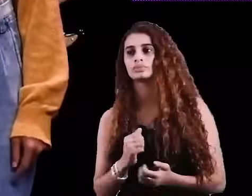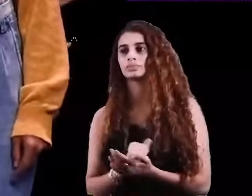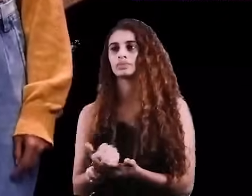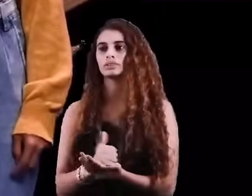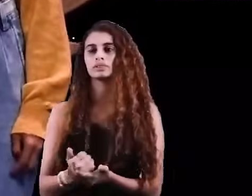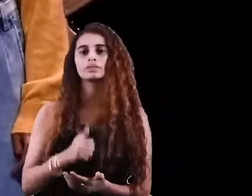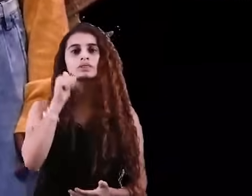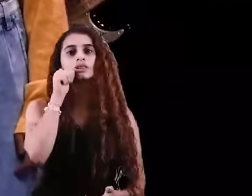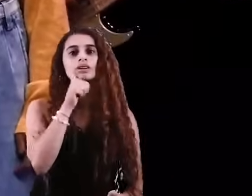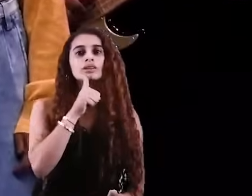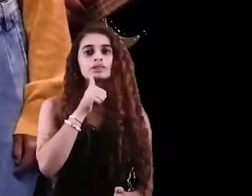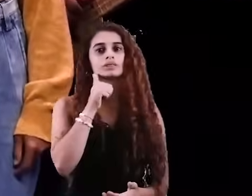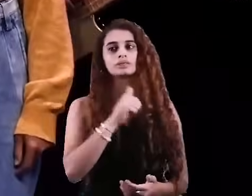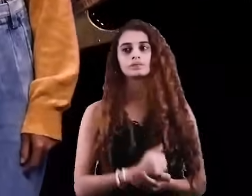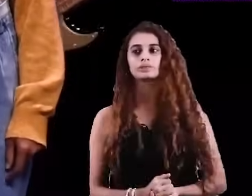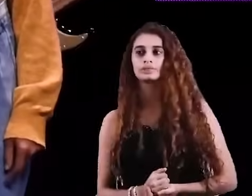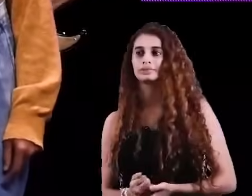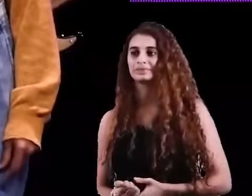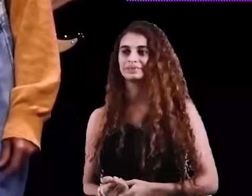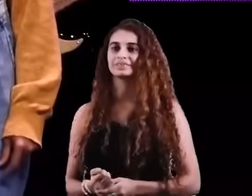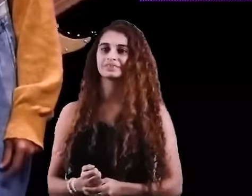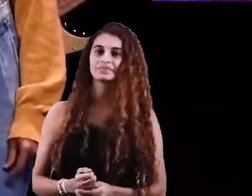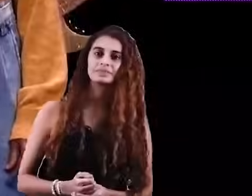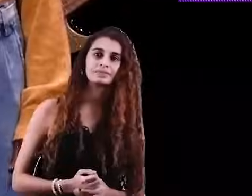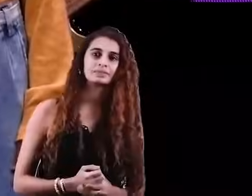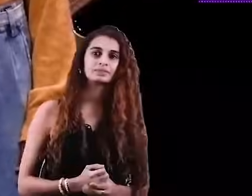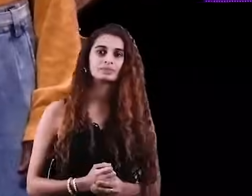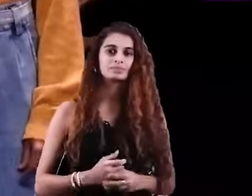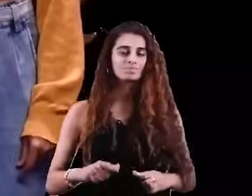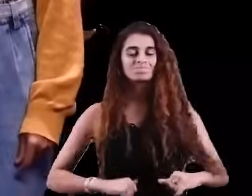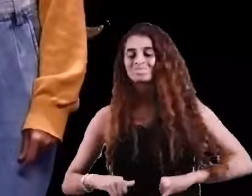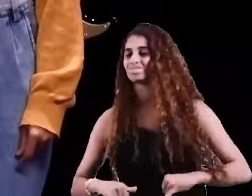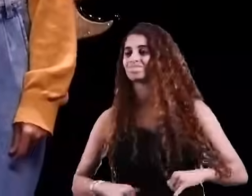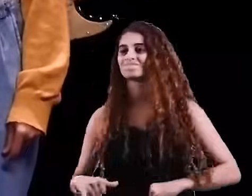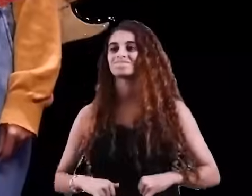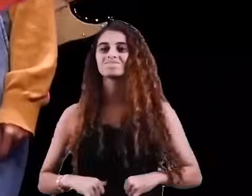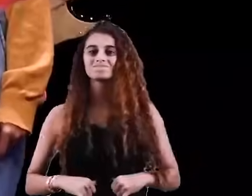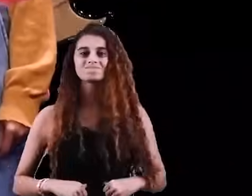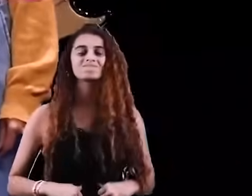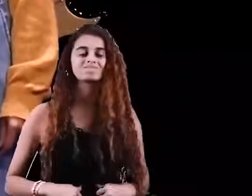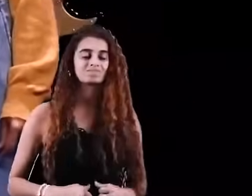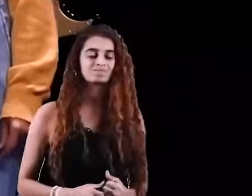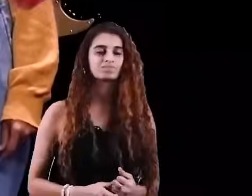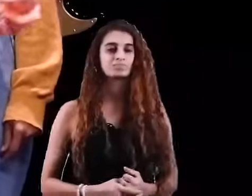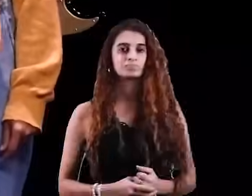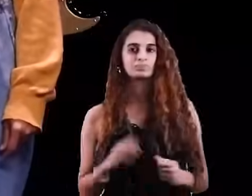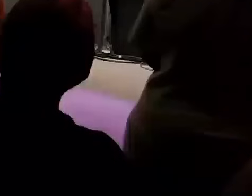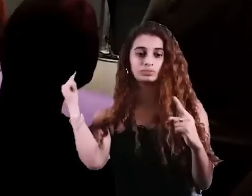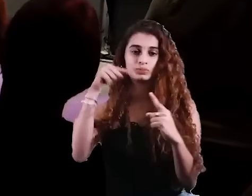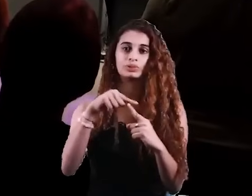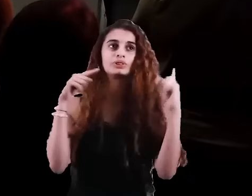tão acanhada assim, ó, acostumada em lamber sua ferida, que você não está cumprindo o propósito de Deus para você.